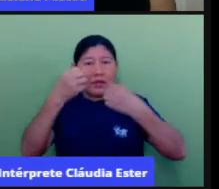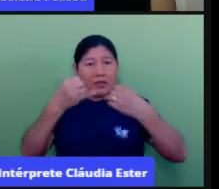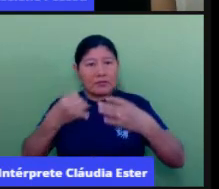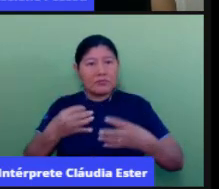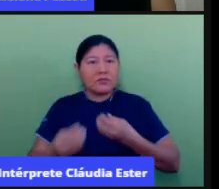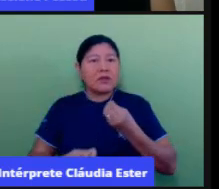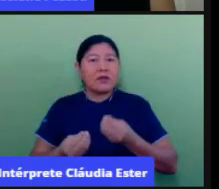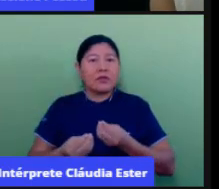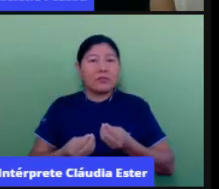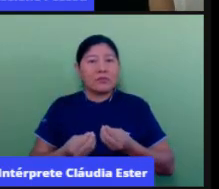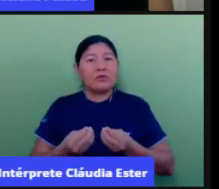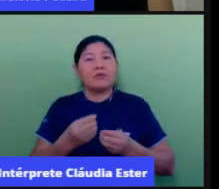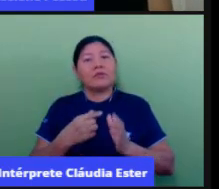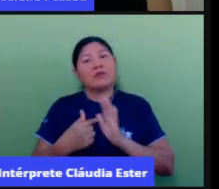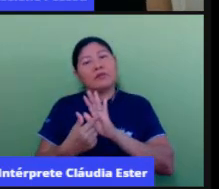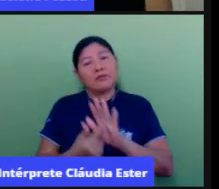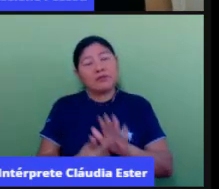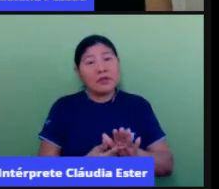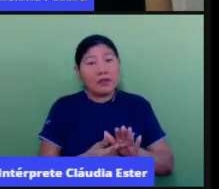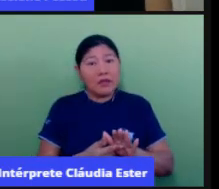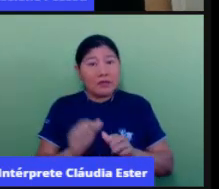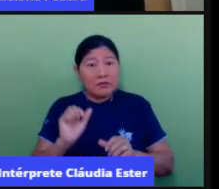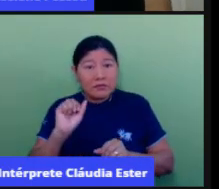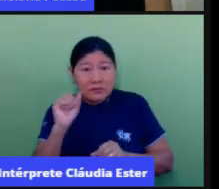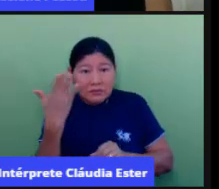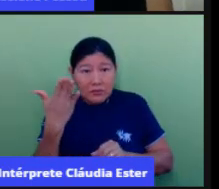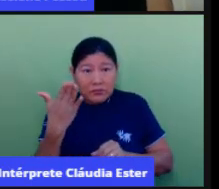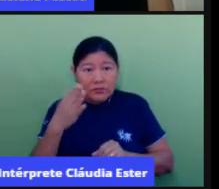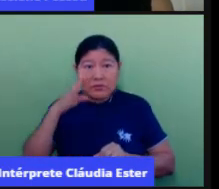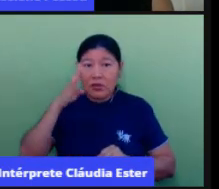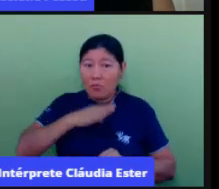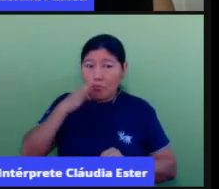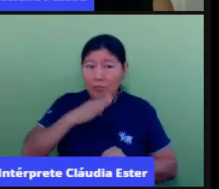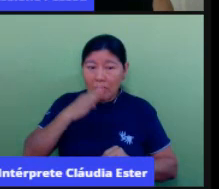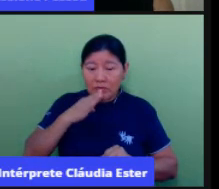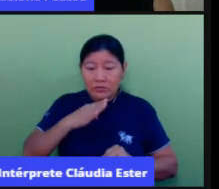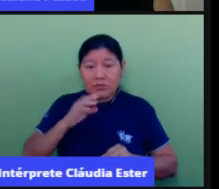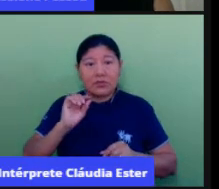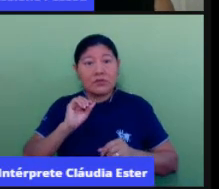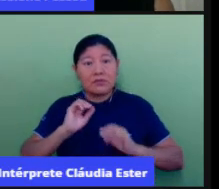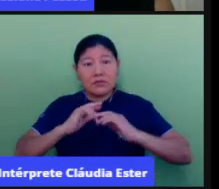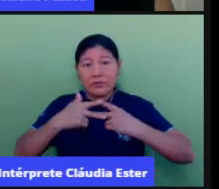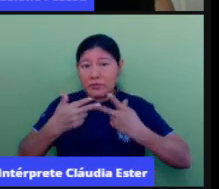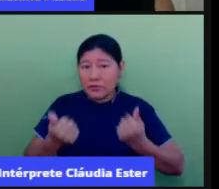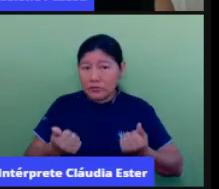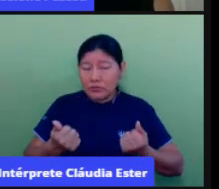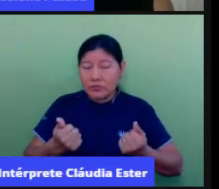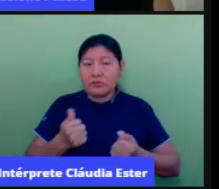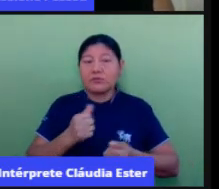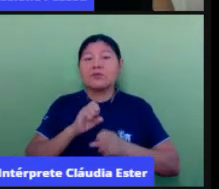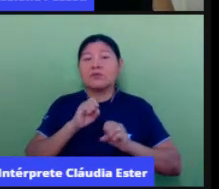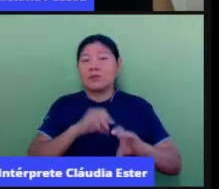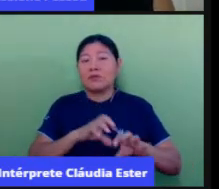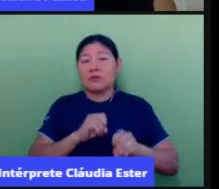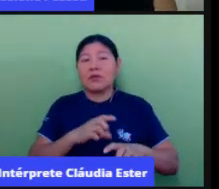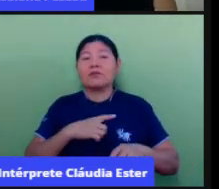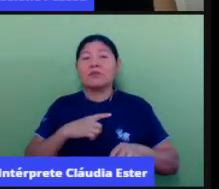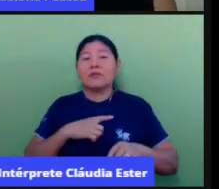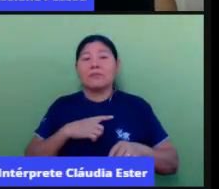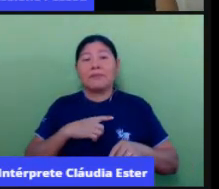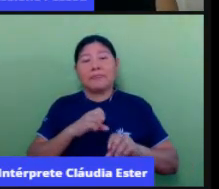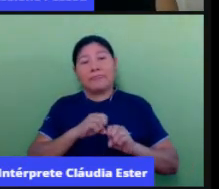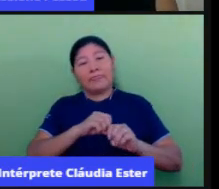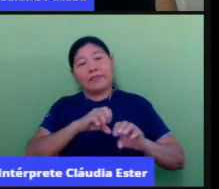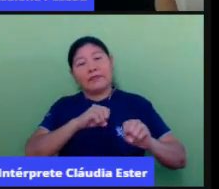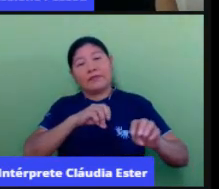um estado de emergência, né, uma necessidade, uma calamidade, a educação à distância pode vir a ser